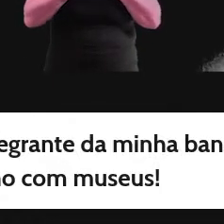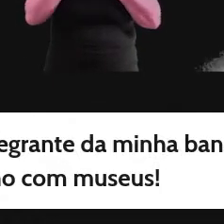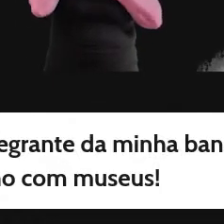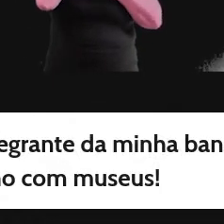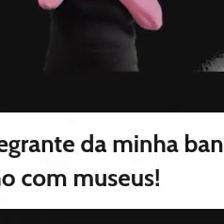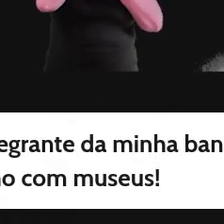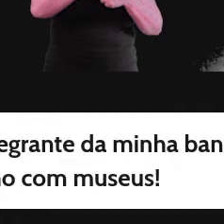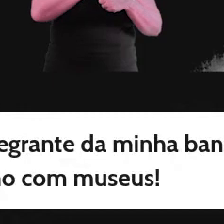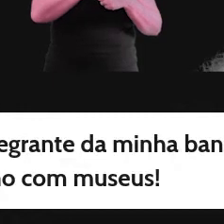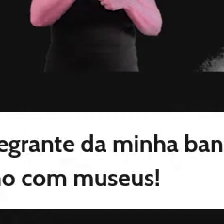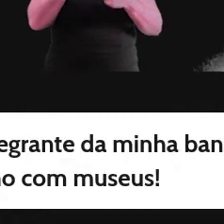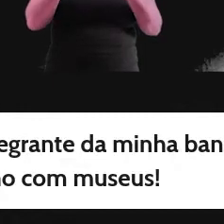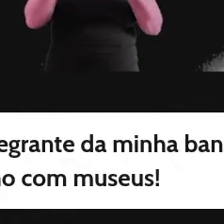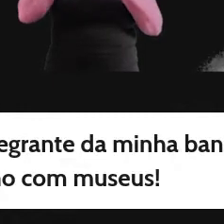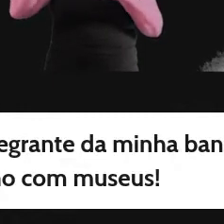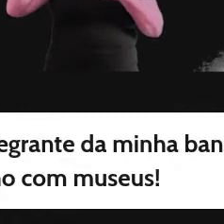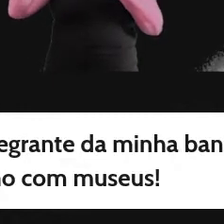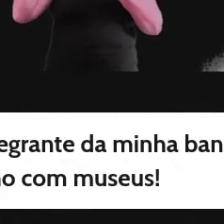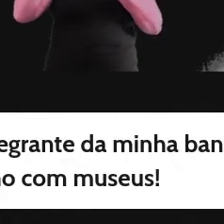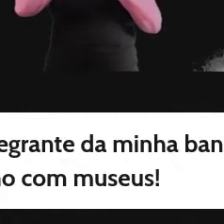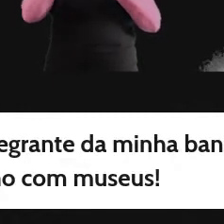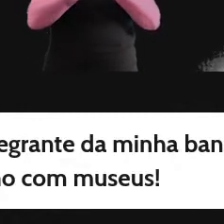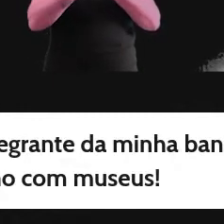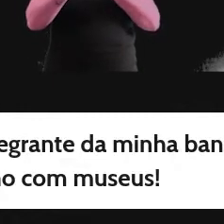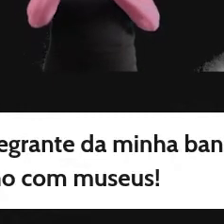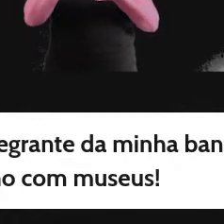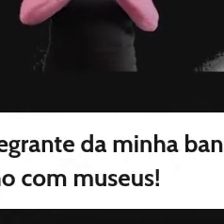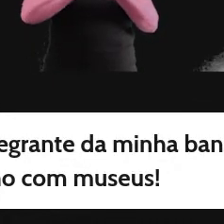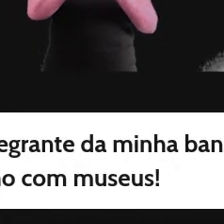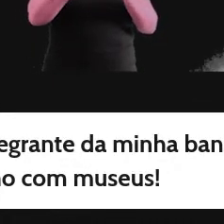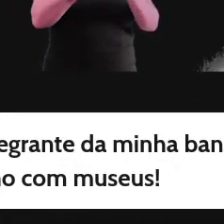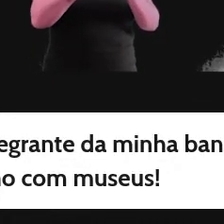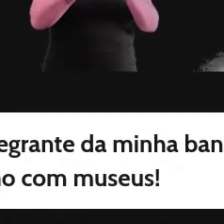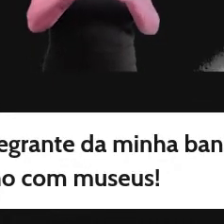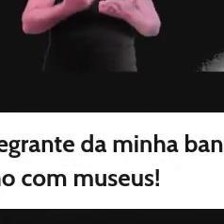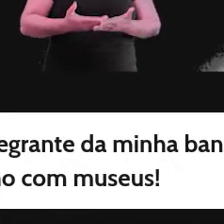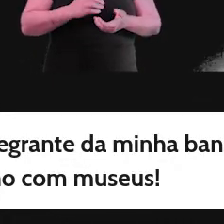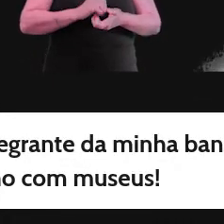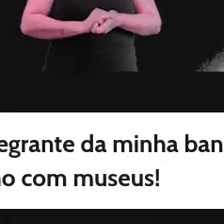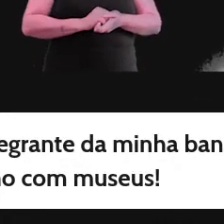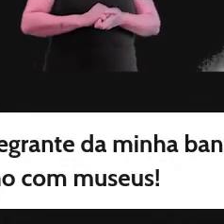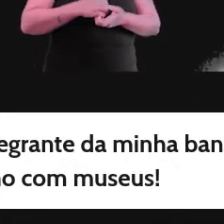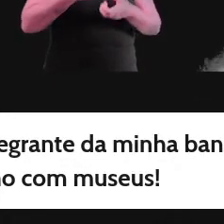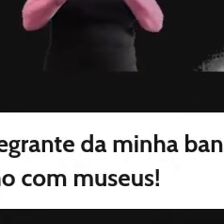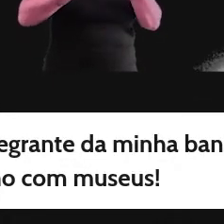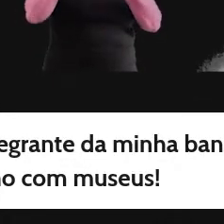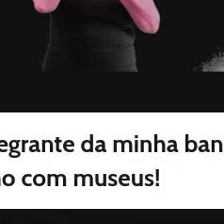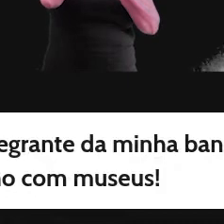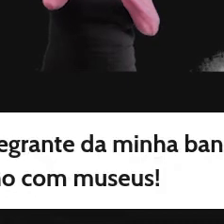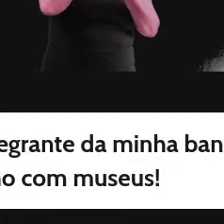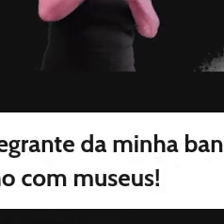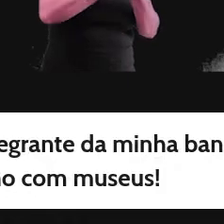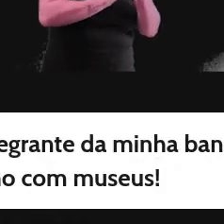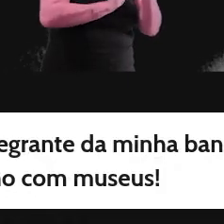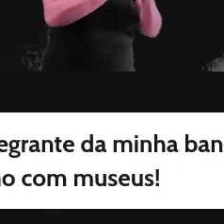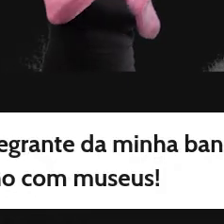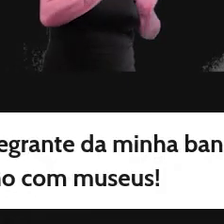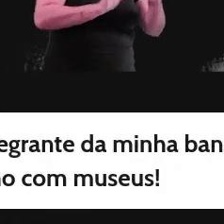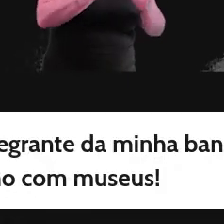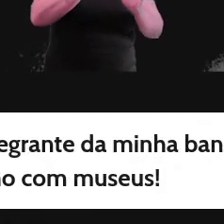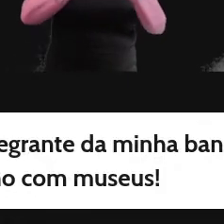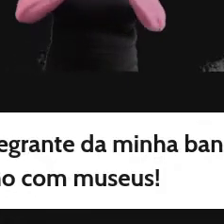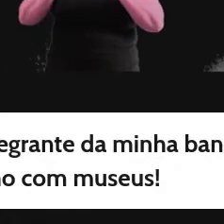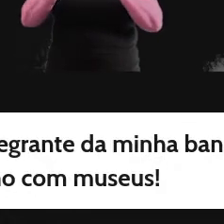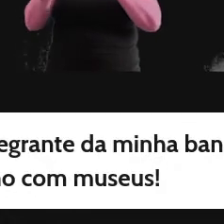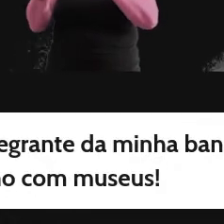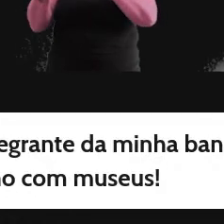gente estava conversando antes aqui de começar efetivamente o evento, o quão difícil está sendo planejar ações, porque